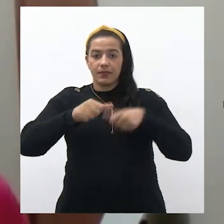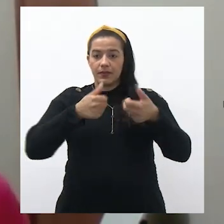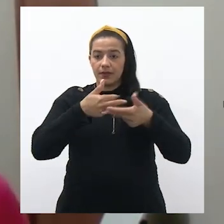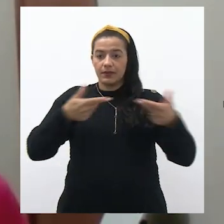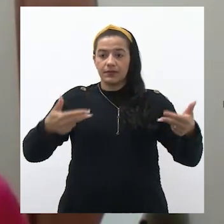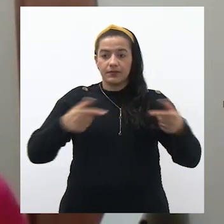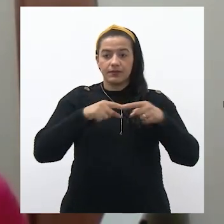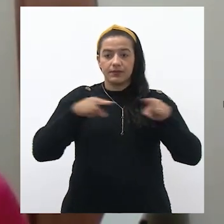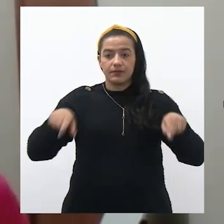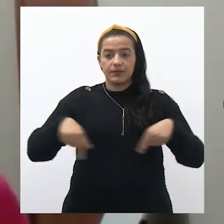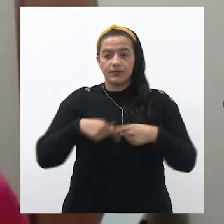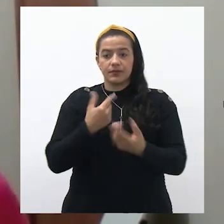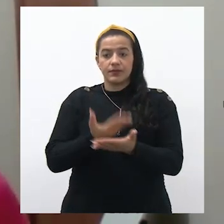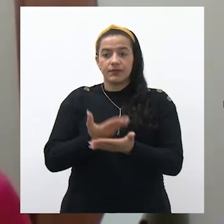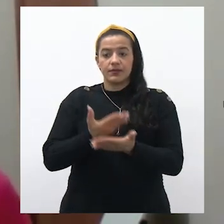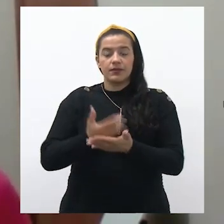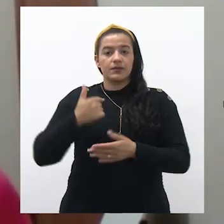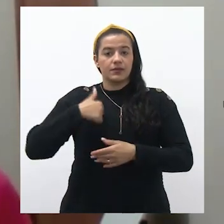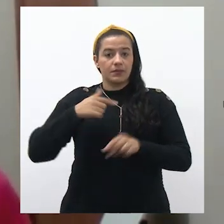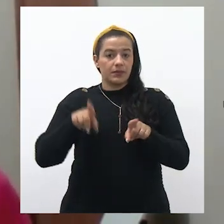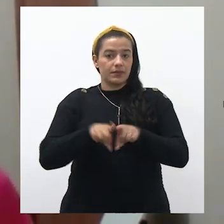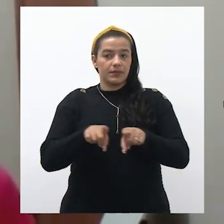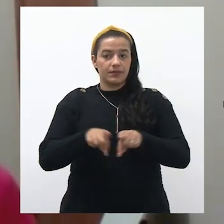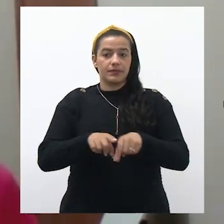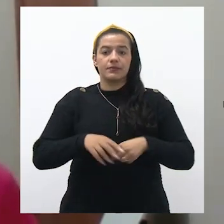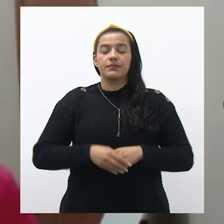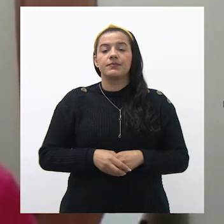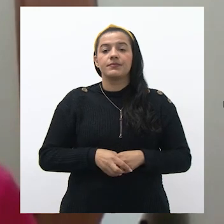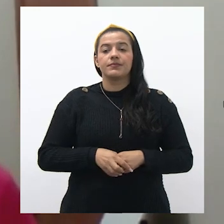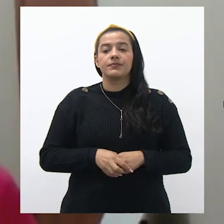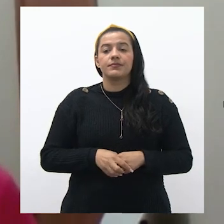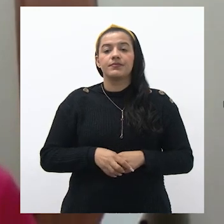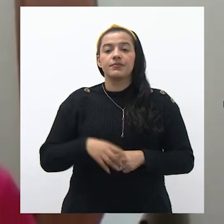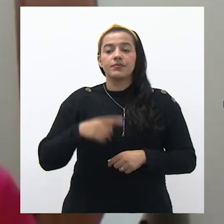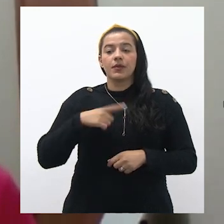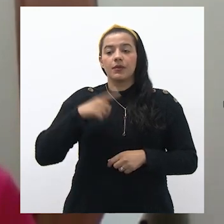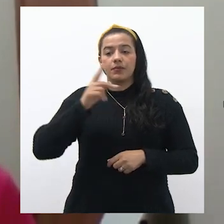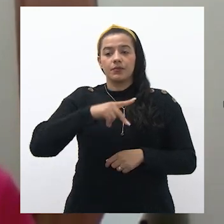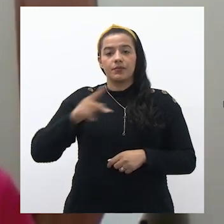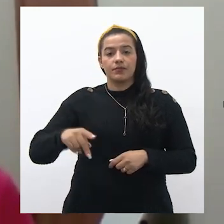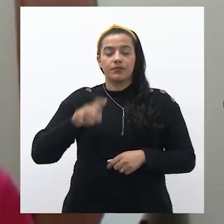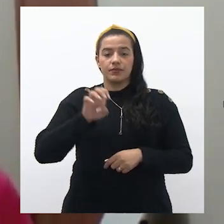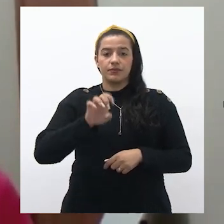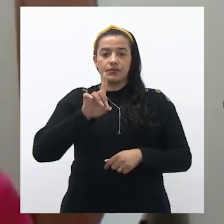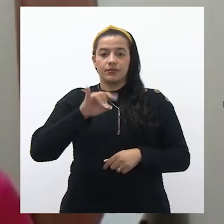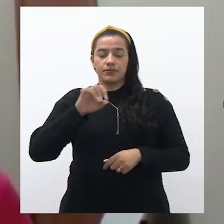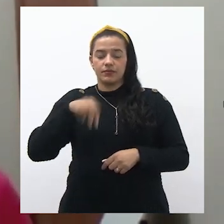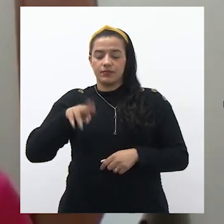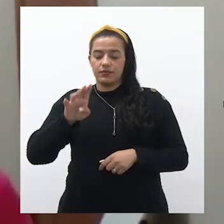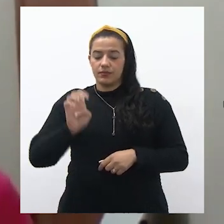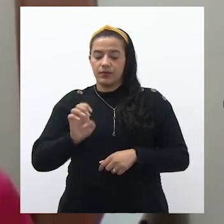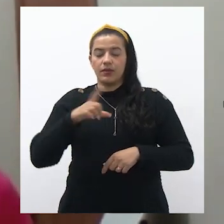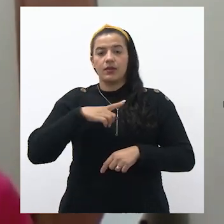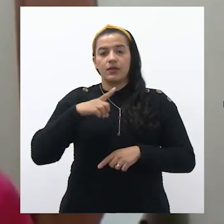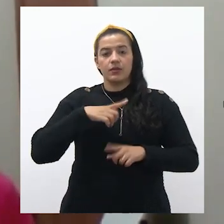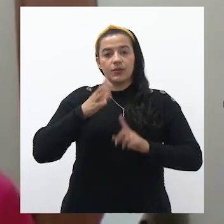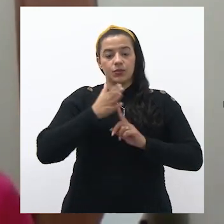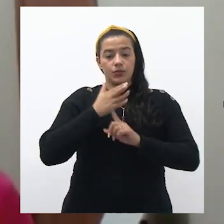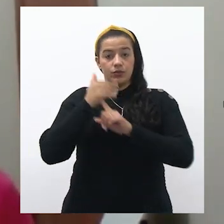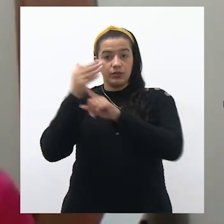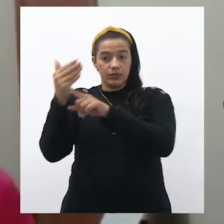depois falar o que eu fiz aqui no meu também. A professora Edilene comentou